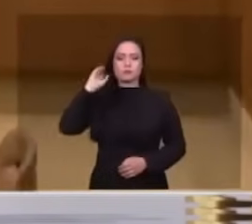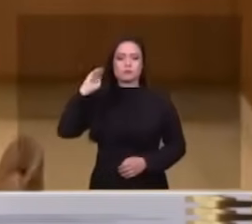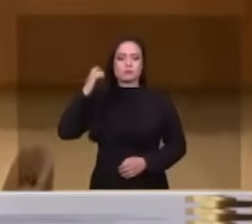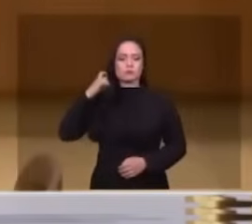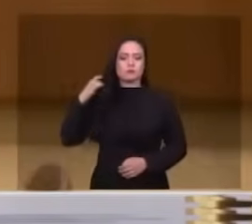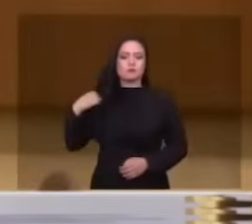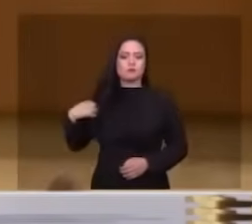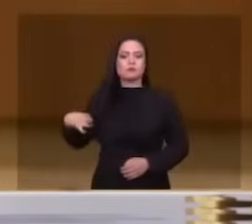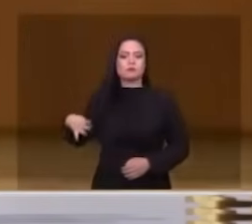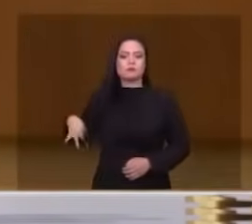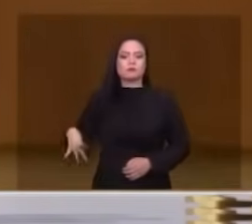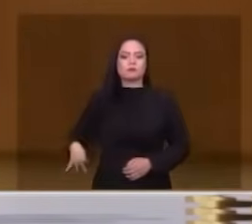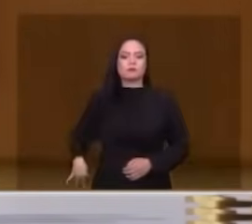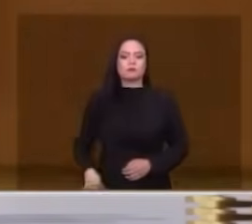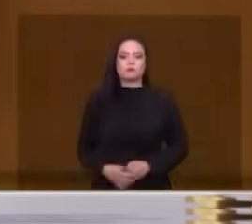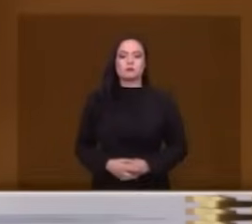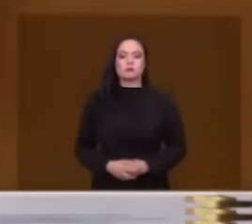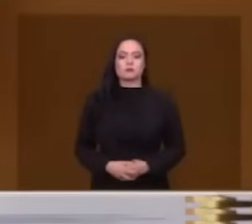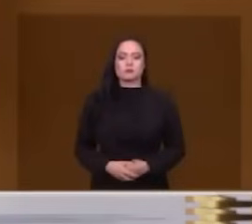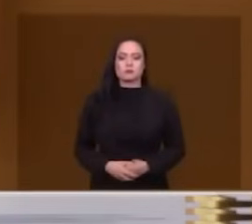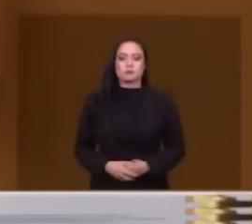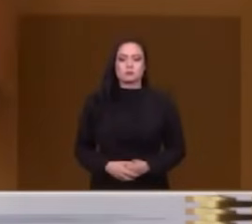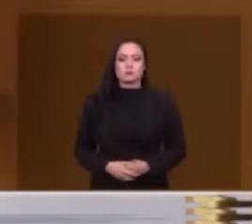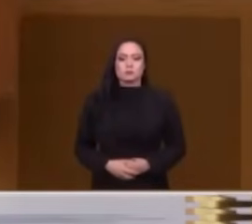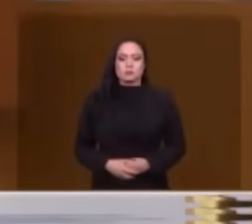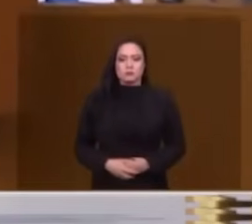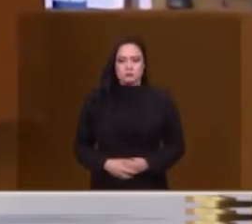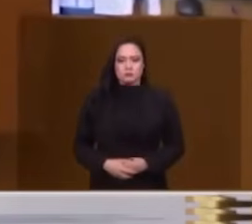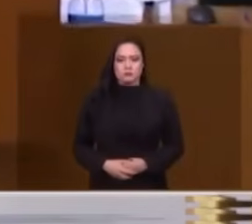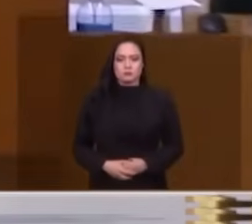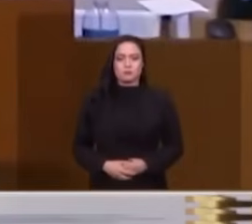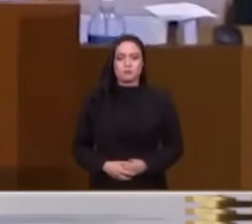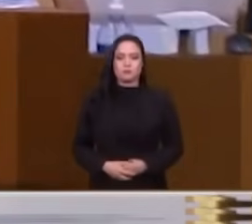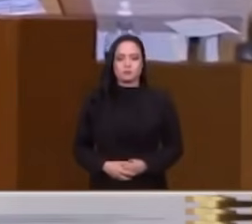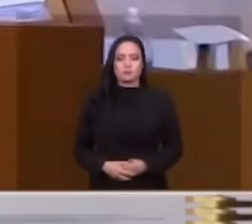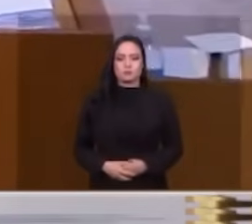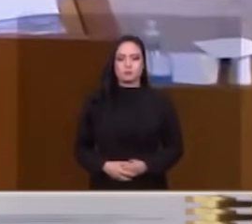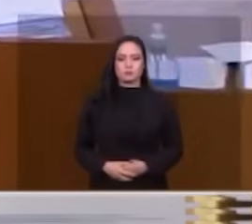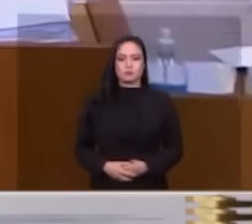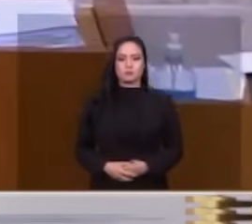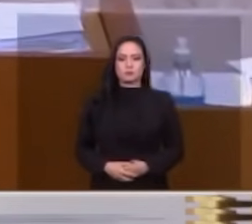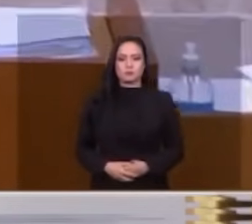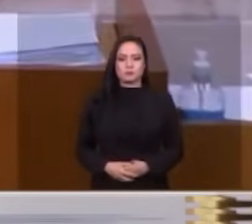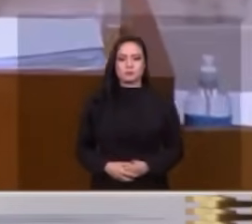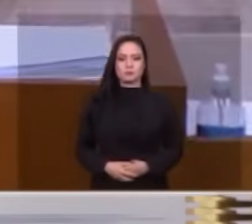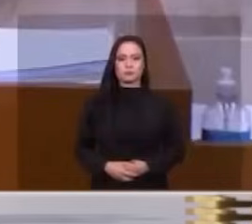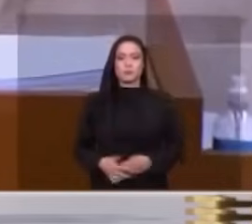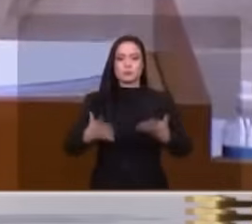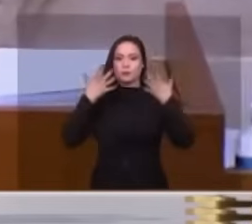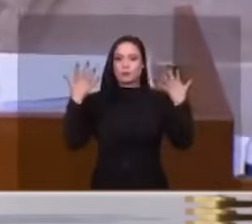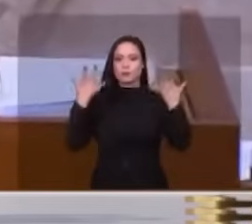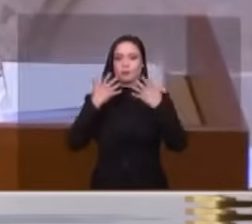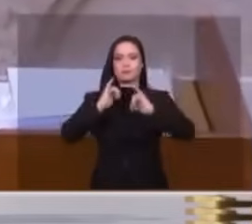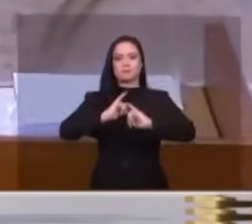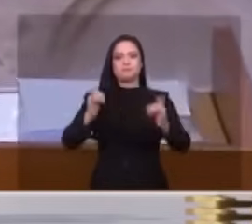pelo Congresso Nacional. Os partidos já estão se mobilizando. Só para a gente ter uma ideia, ontem o PL,